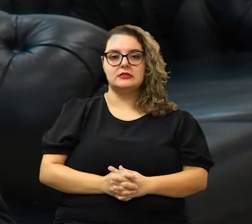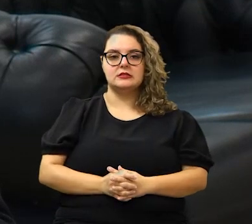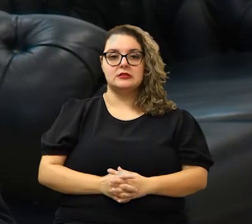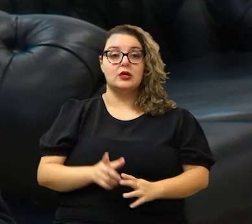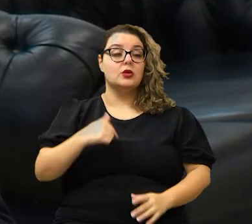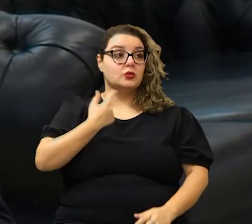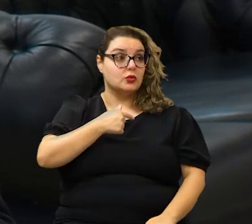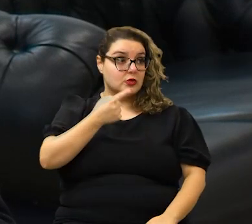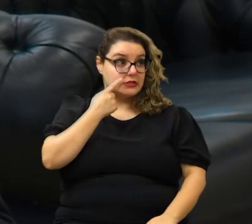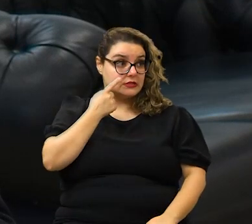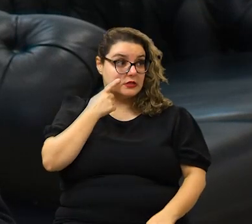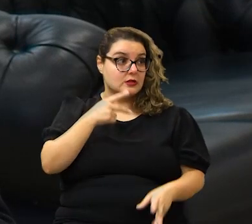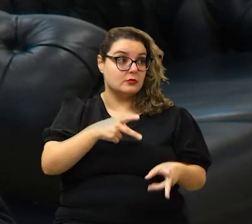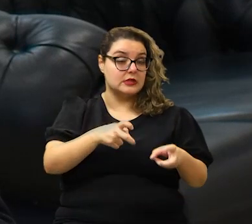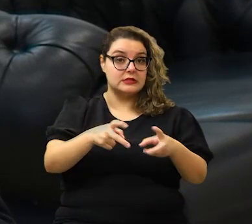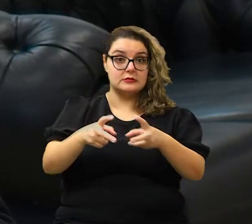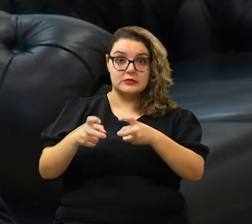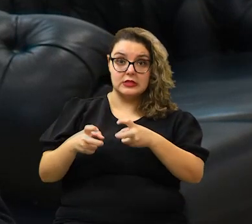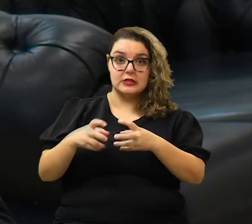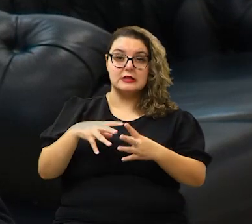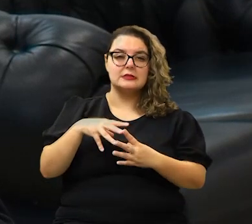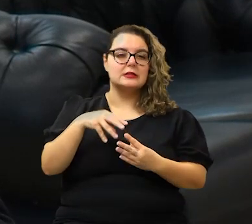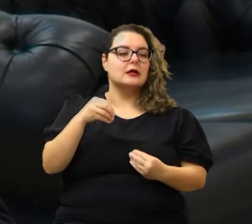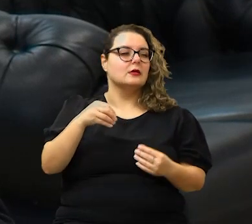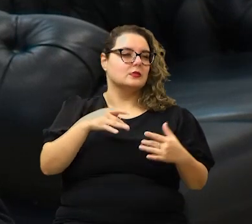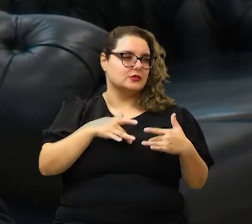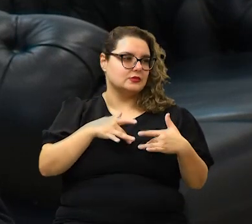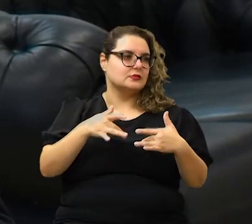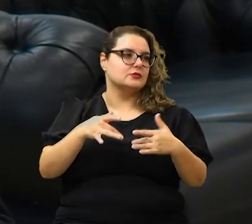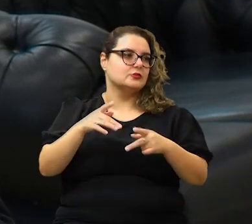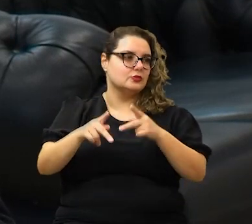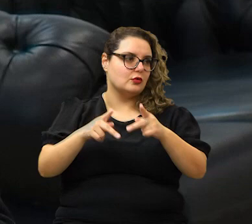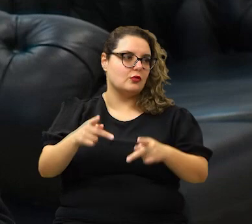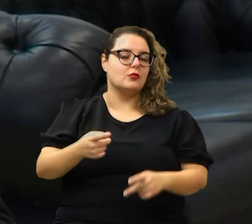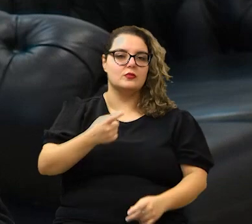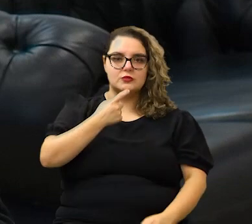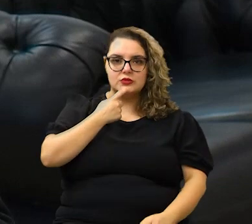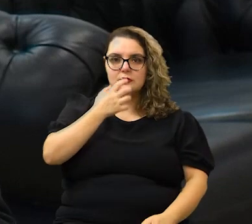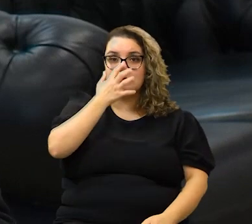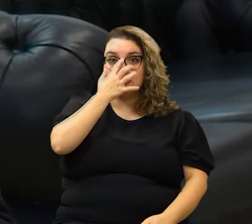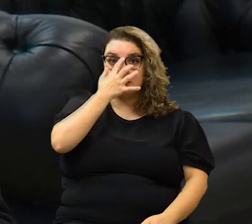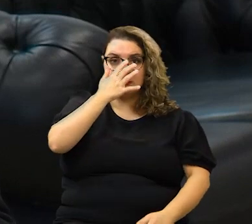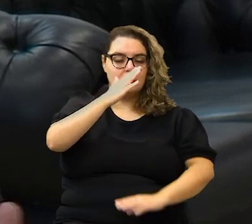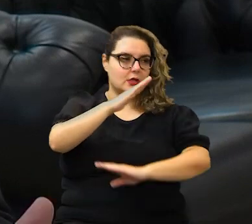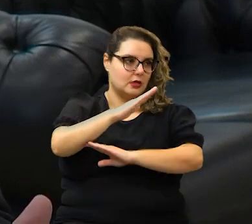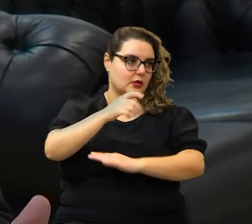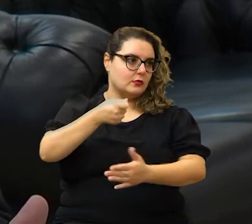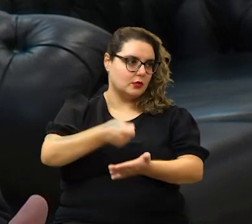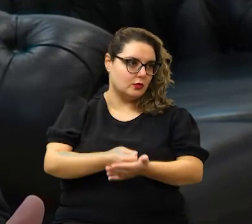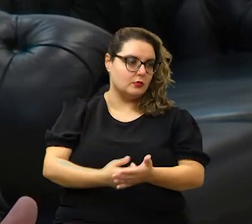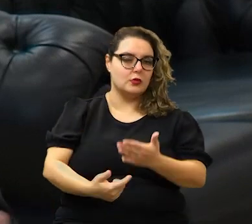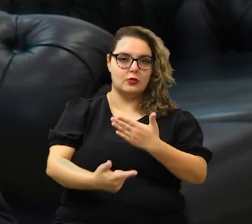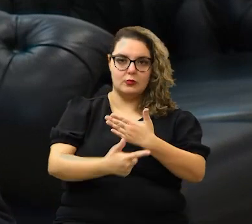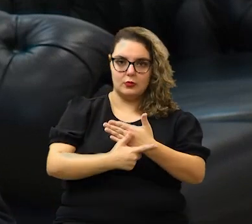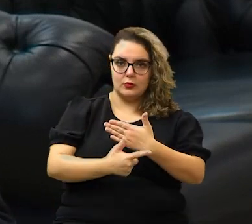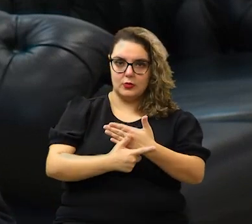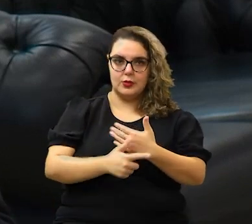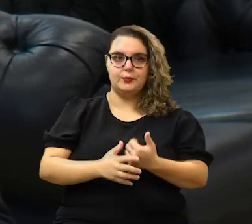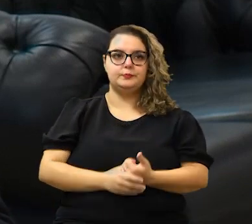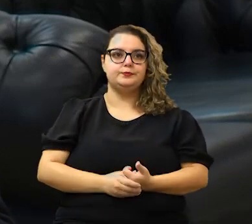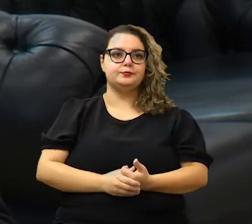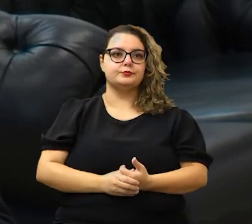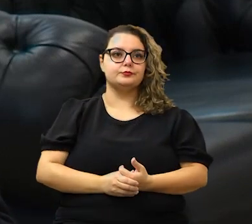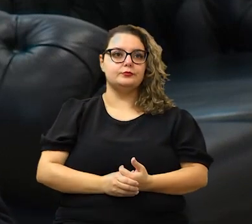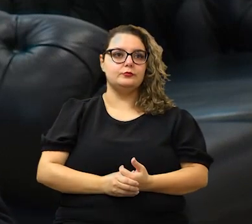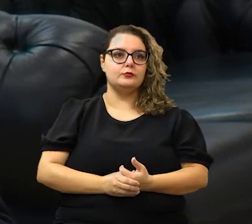gente ver e perceber esse espírito de solidariedade do povo campineiro. A Câmara cumpriu seu papel